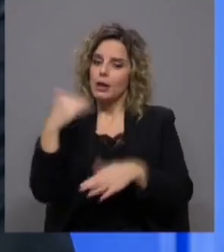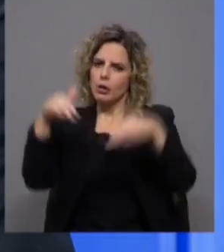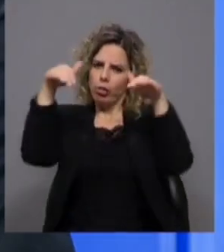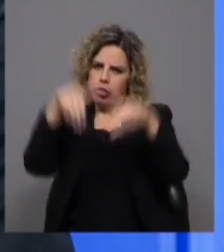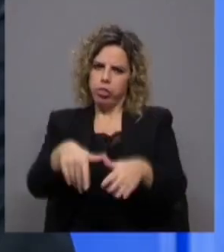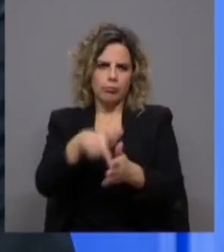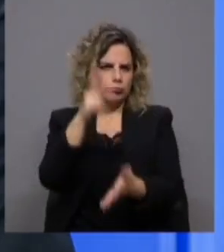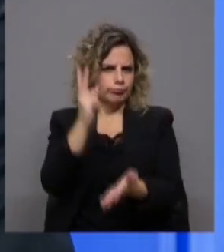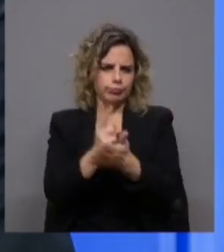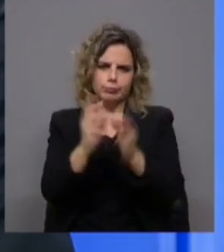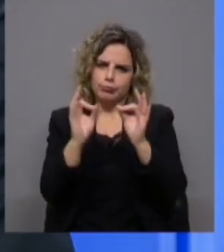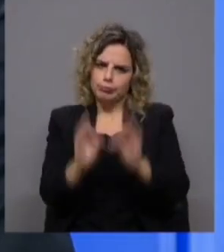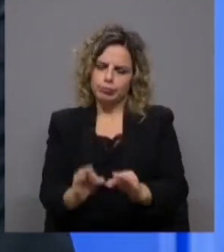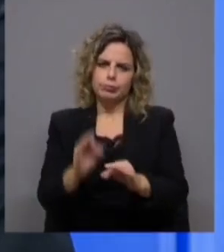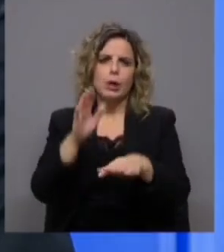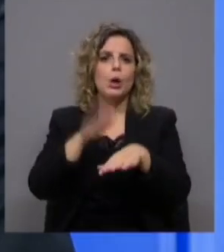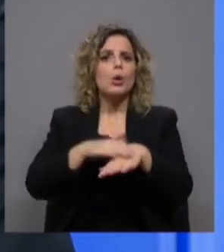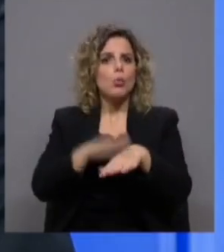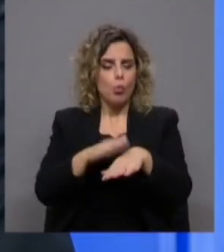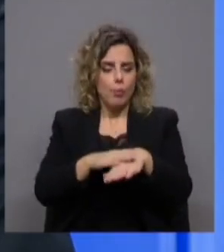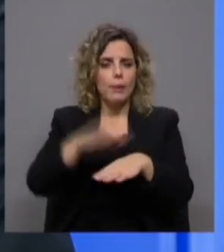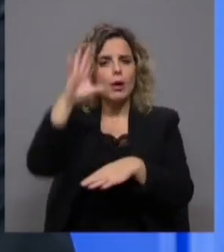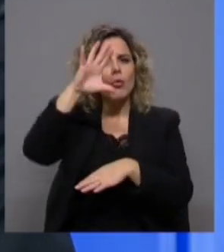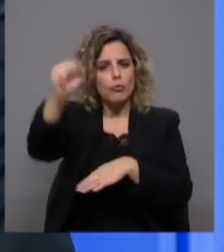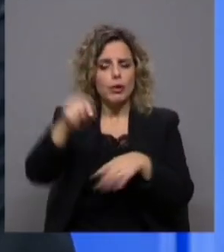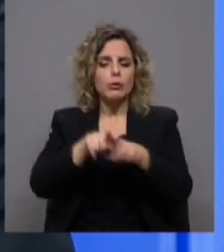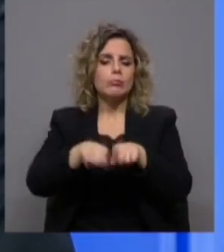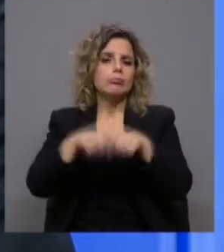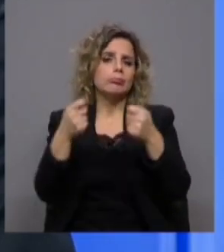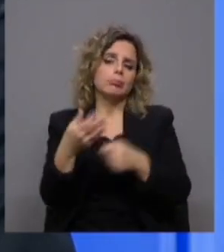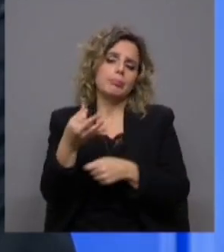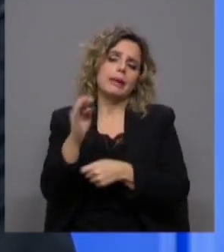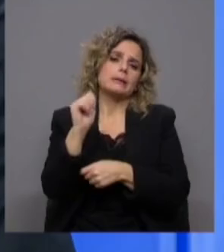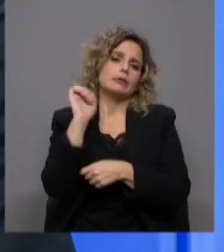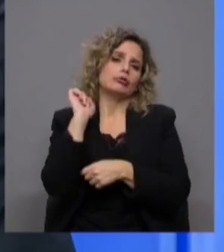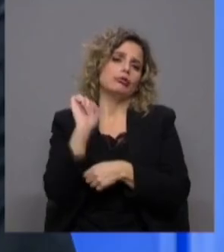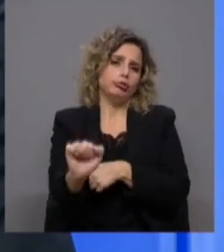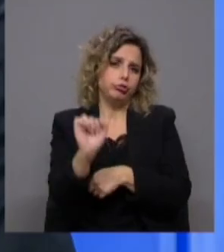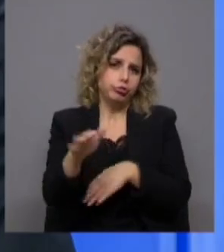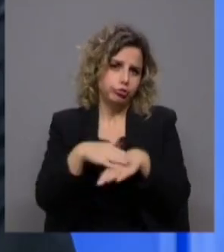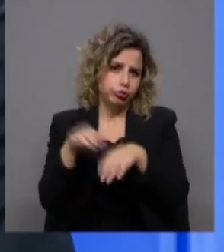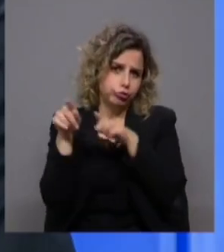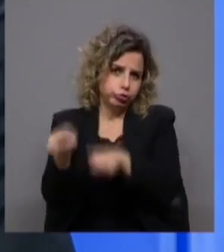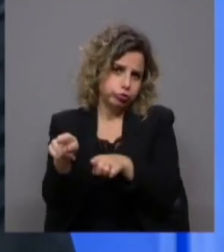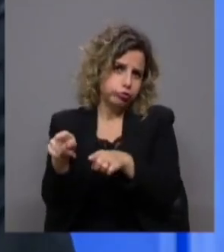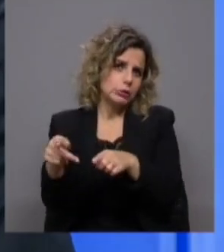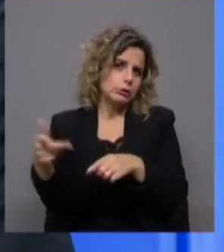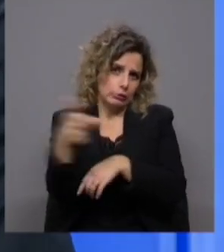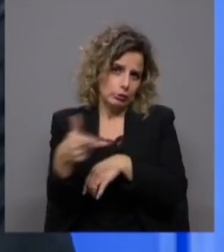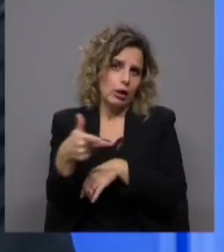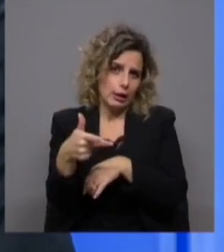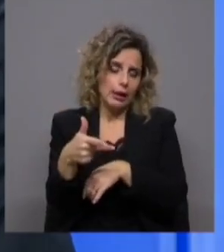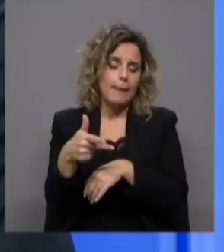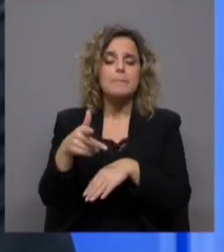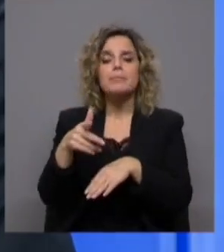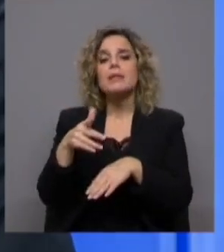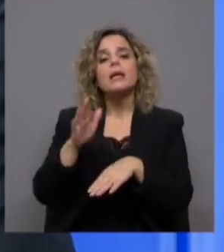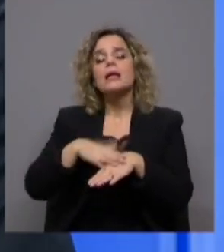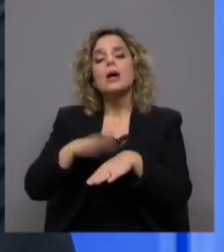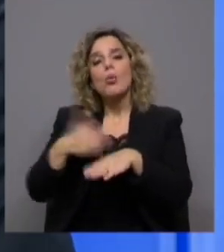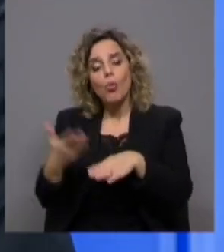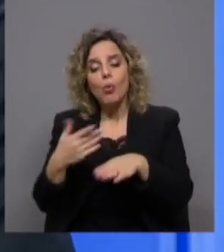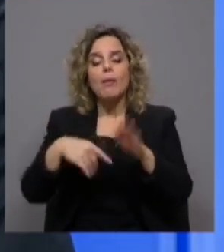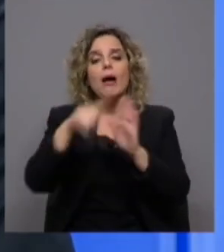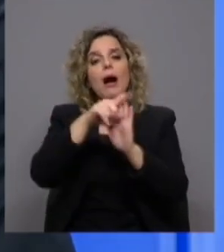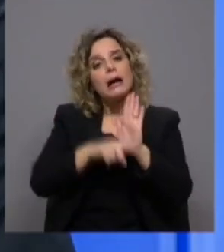provocada por desmandos financeiros dos governos do partido socialista e durante a qual exatamente por